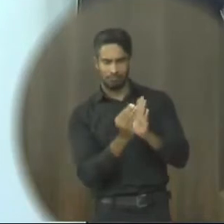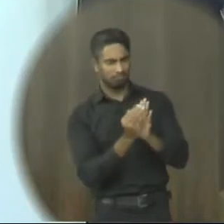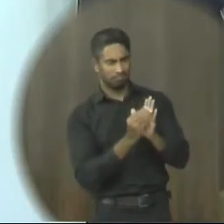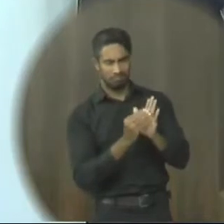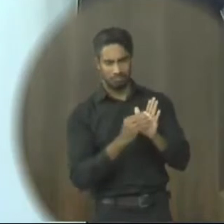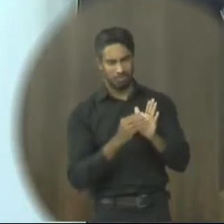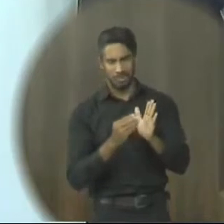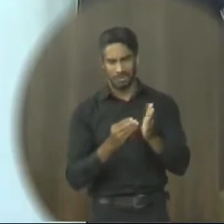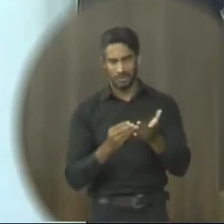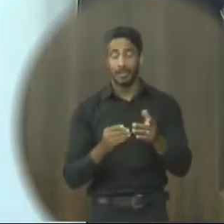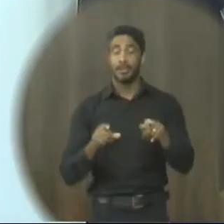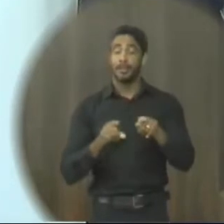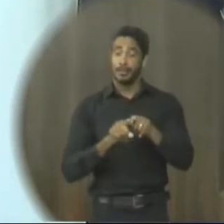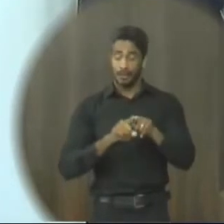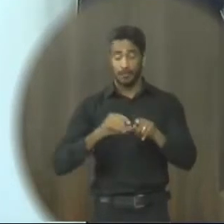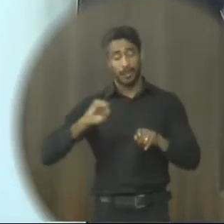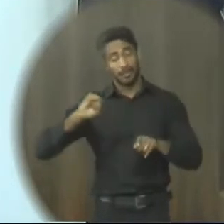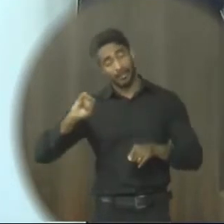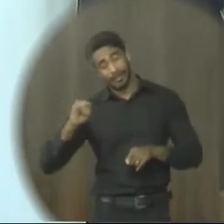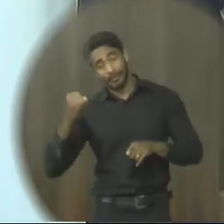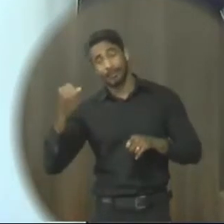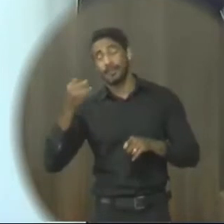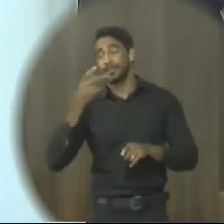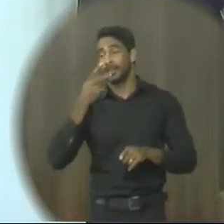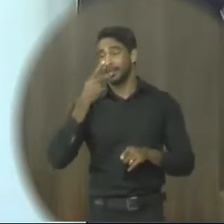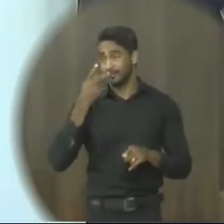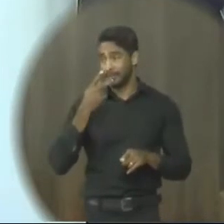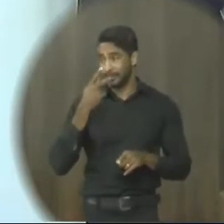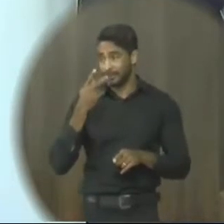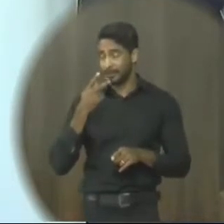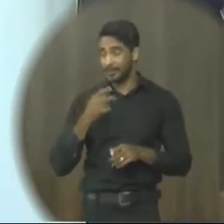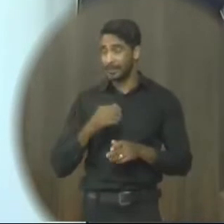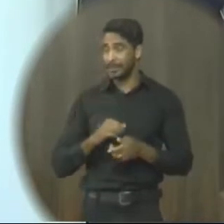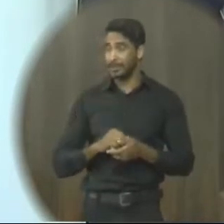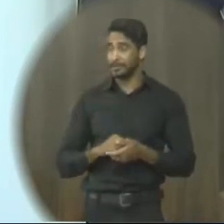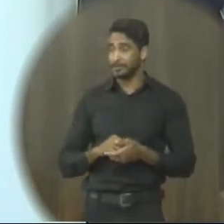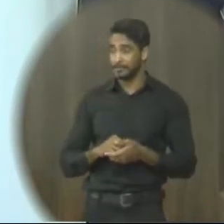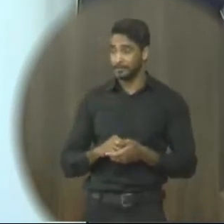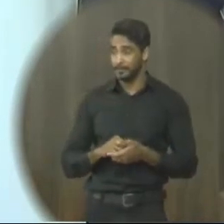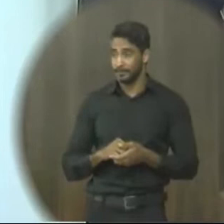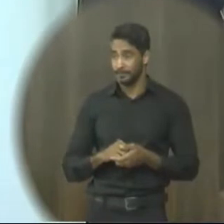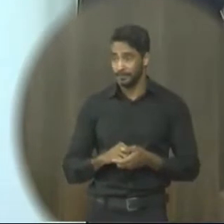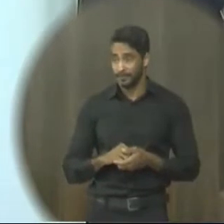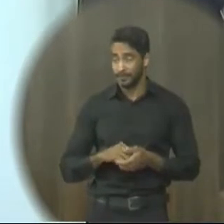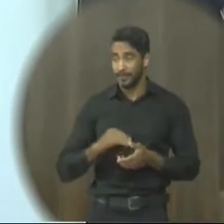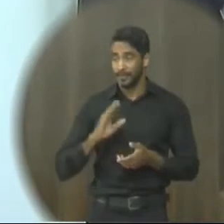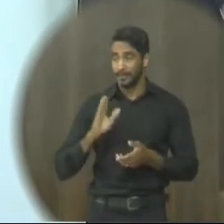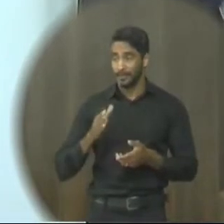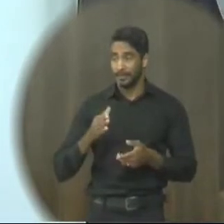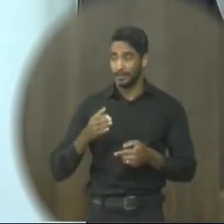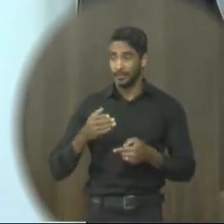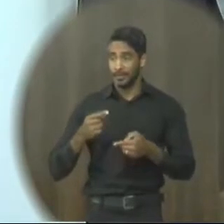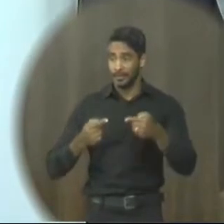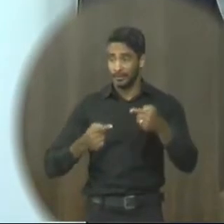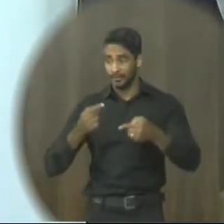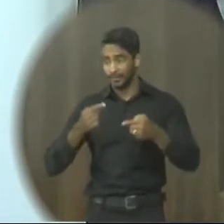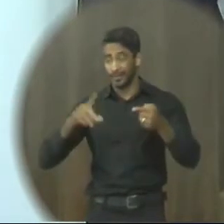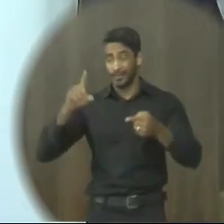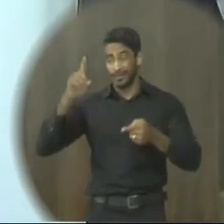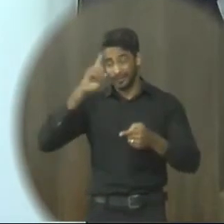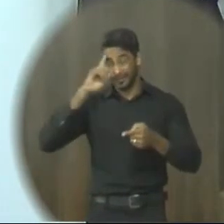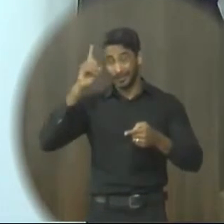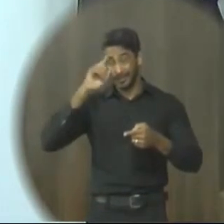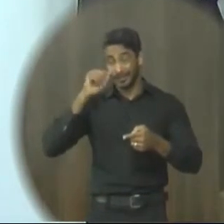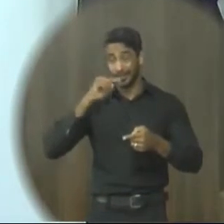obrigado. Aproveitando esse ensejo, eu praticamente converso contigo quase que todo dia, toda